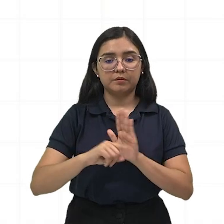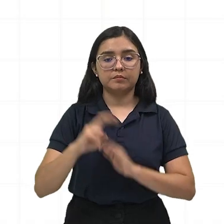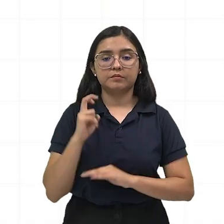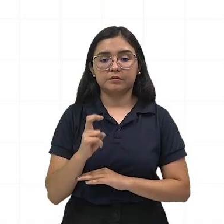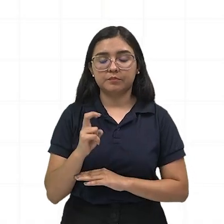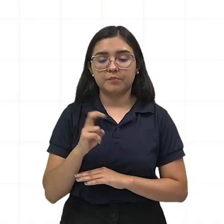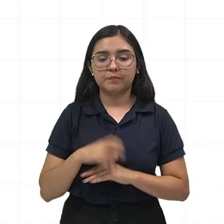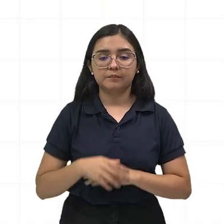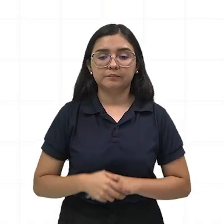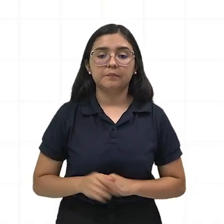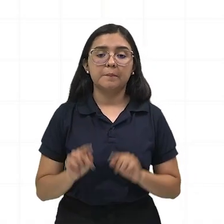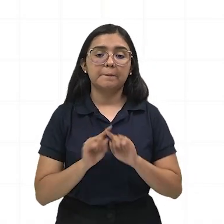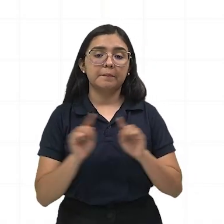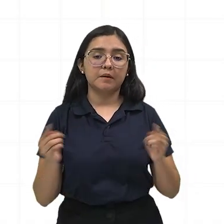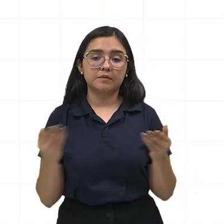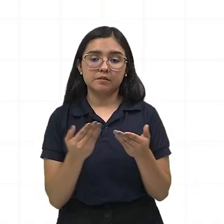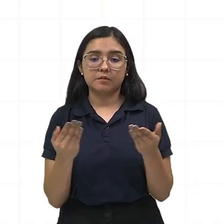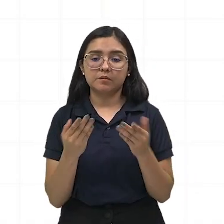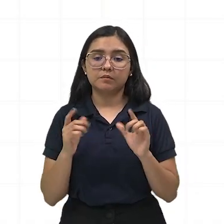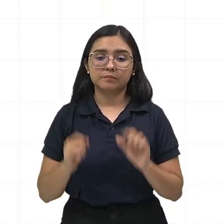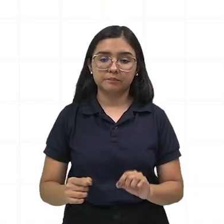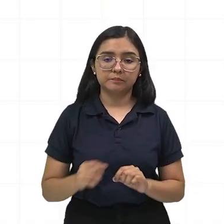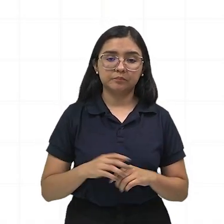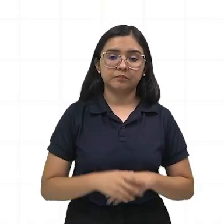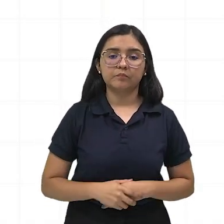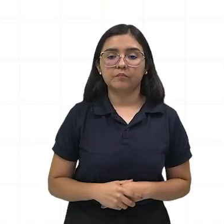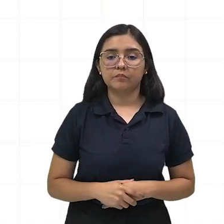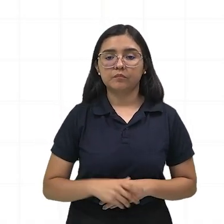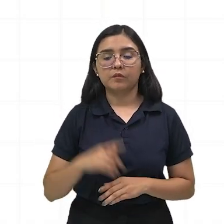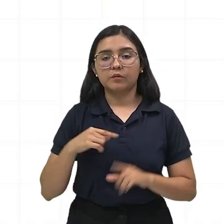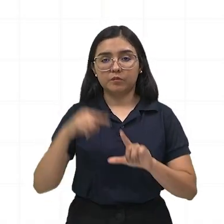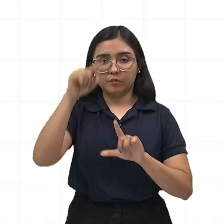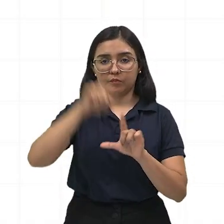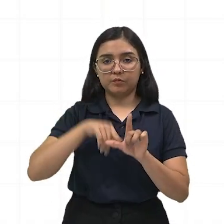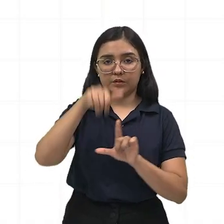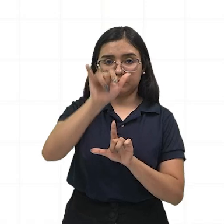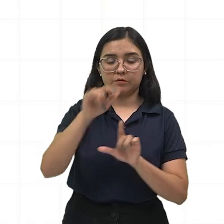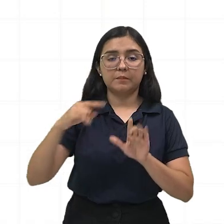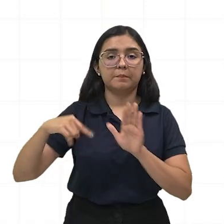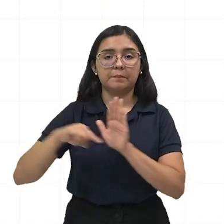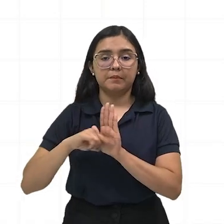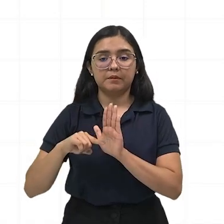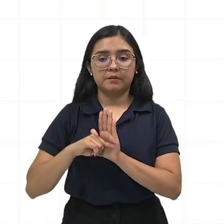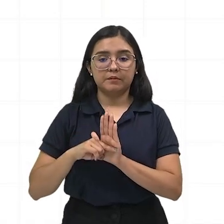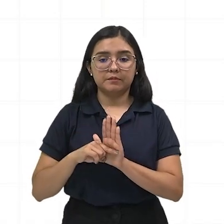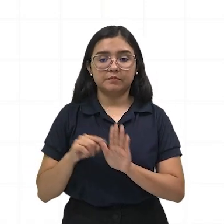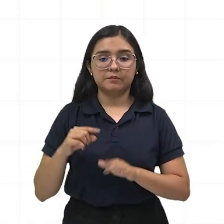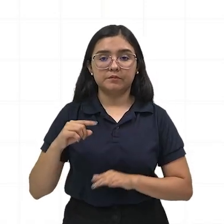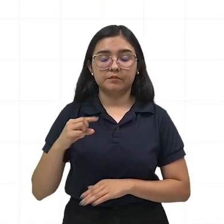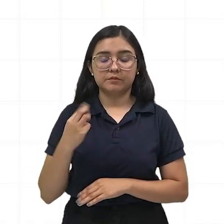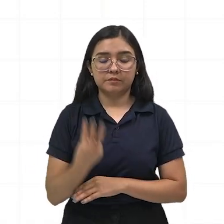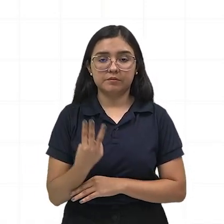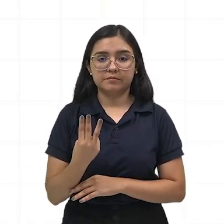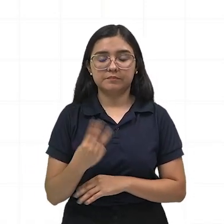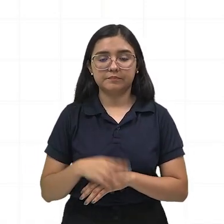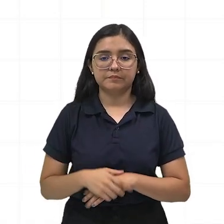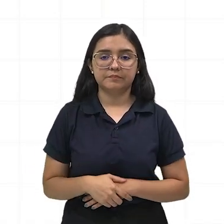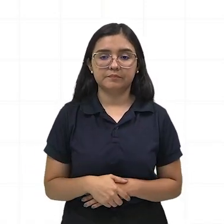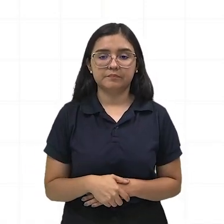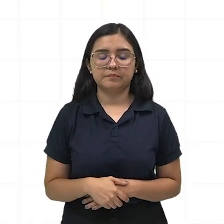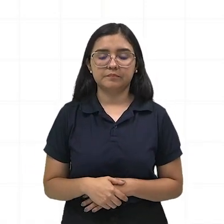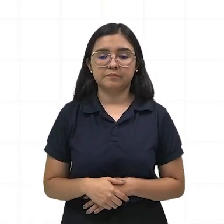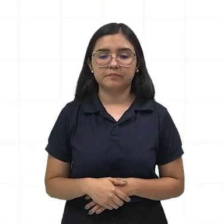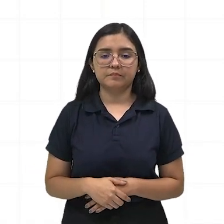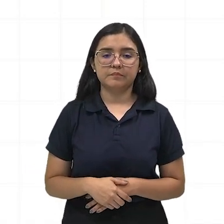-5. Só que agora, ó, ele está lá no -3. É o